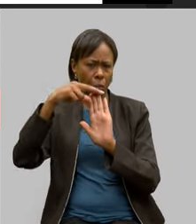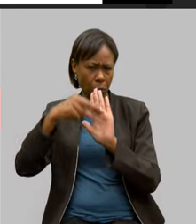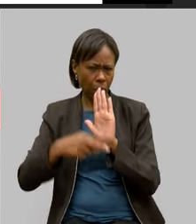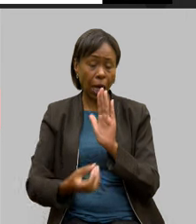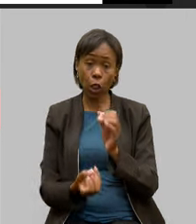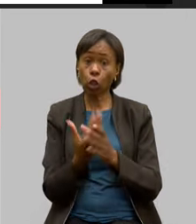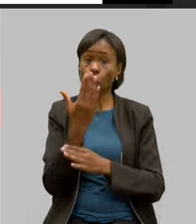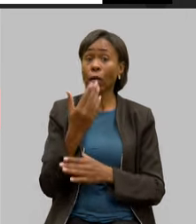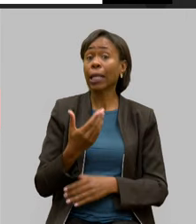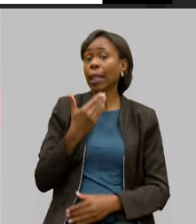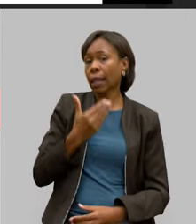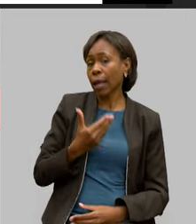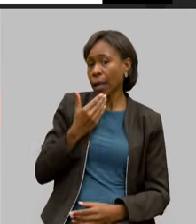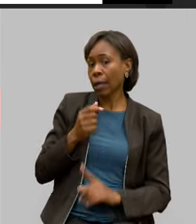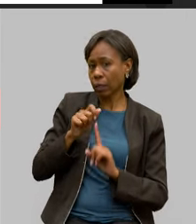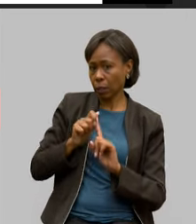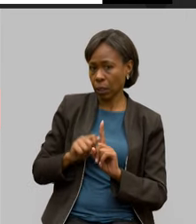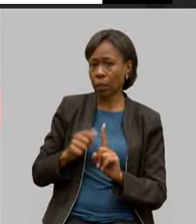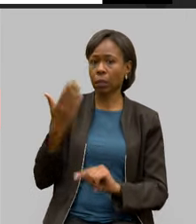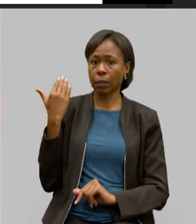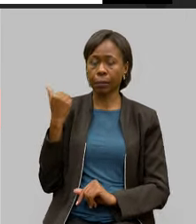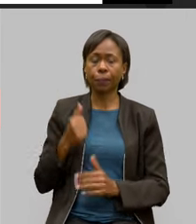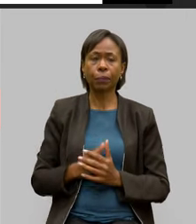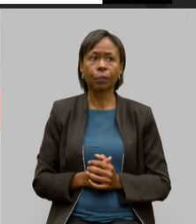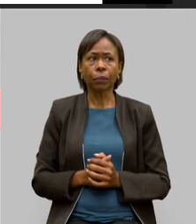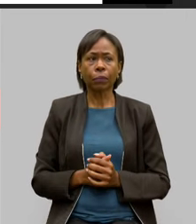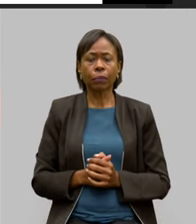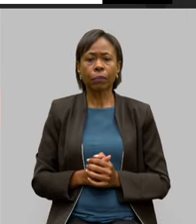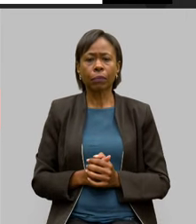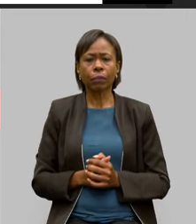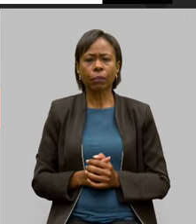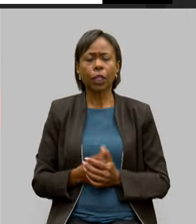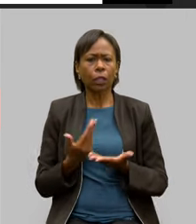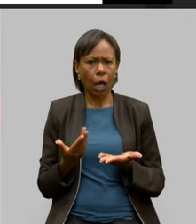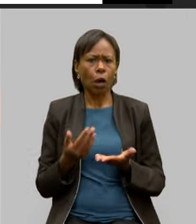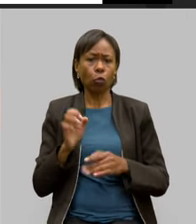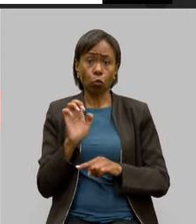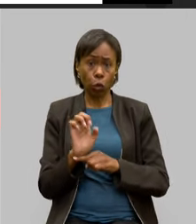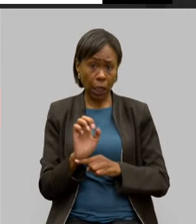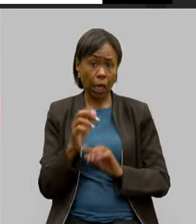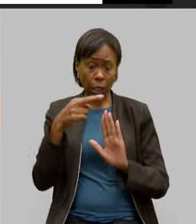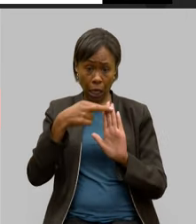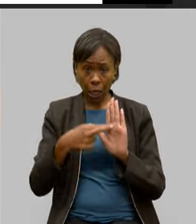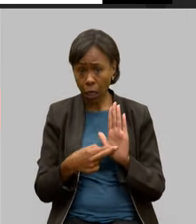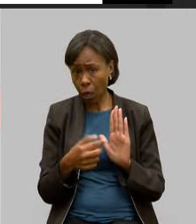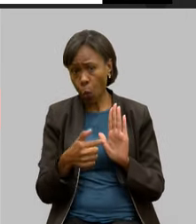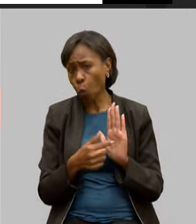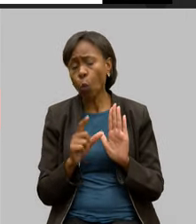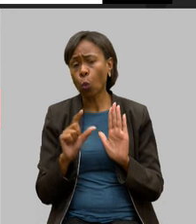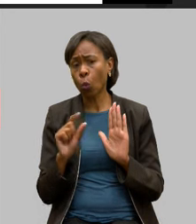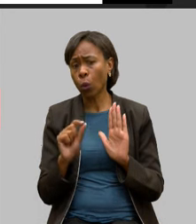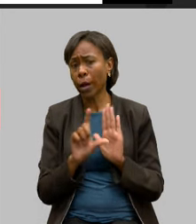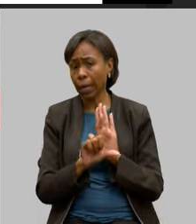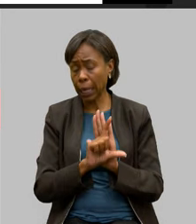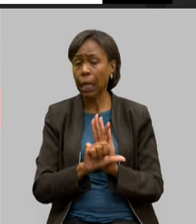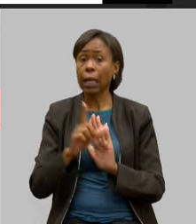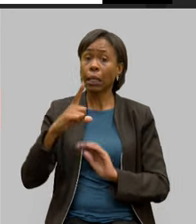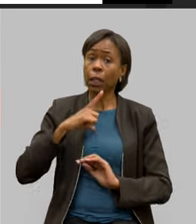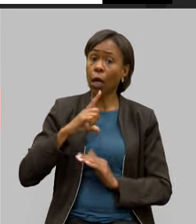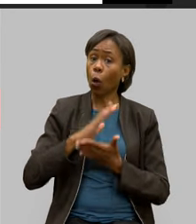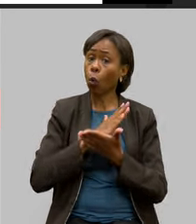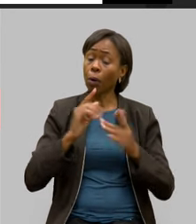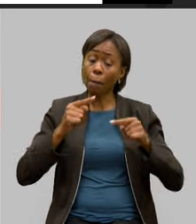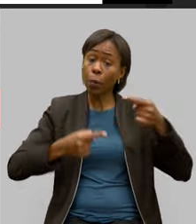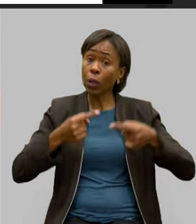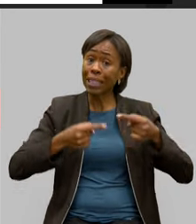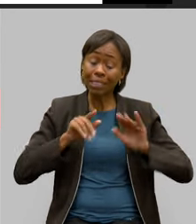dezembro eh então com relação à regulamentação Estadual nós temos a regulamentação de políticas específicas a lei